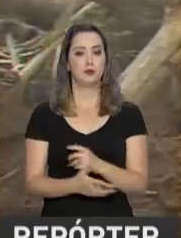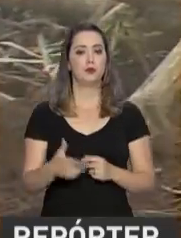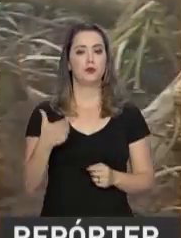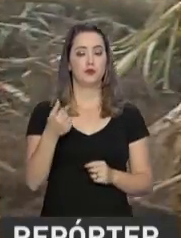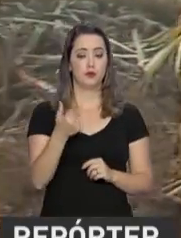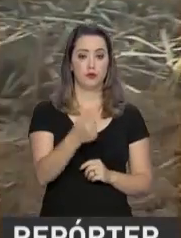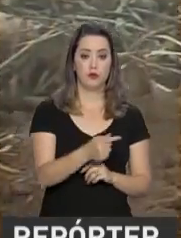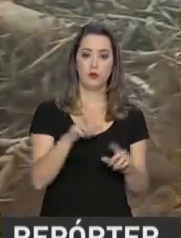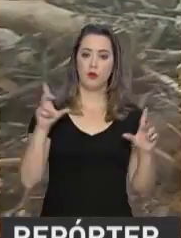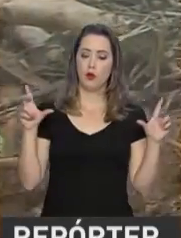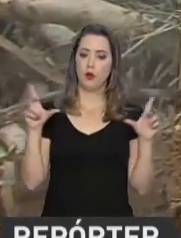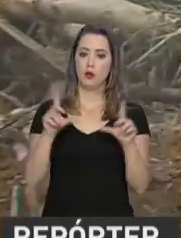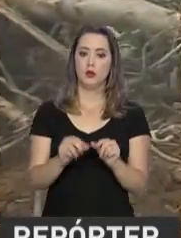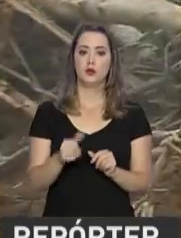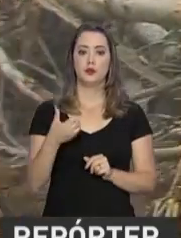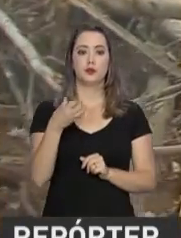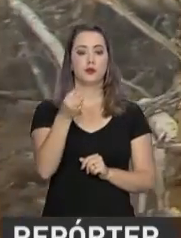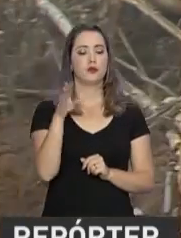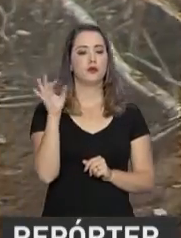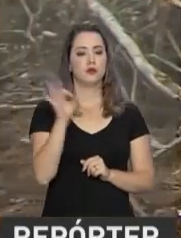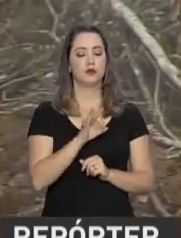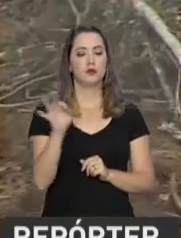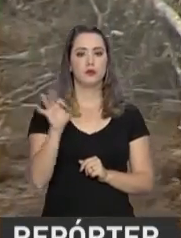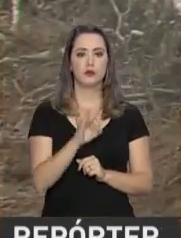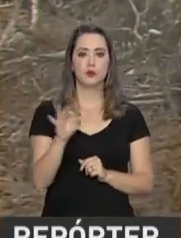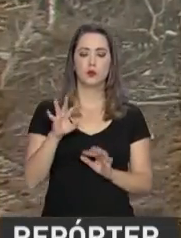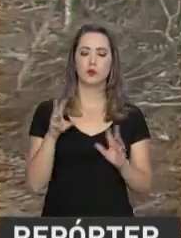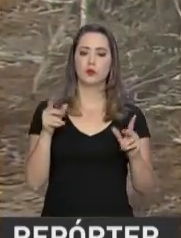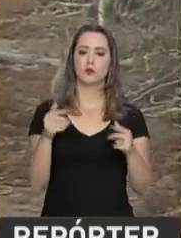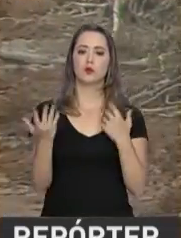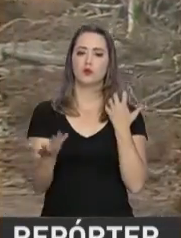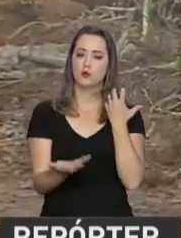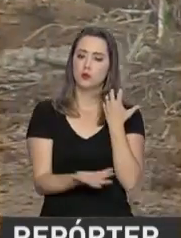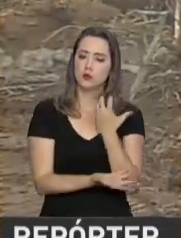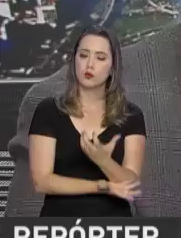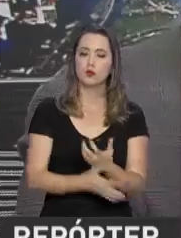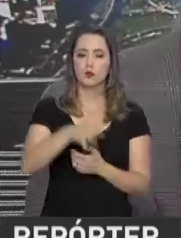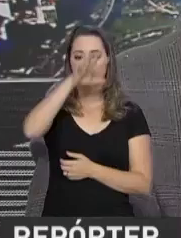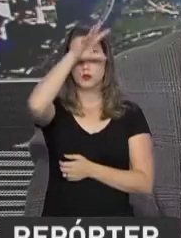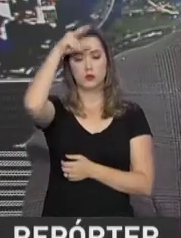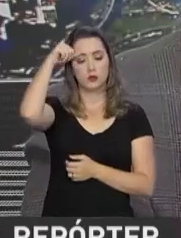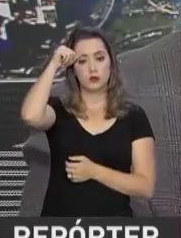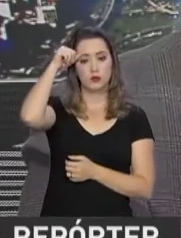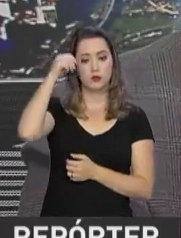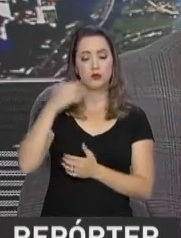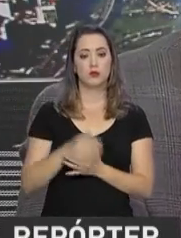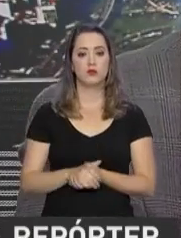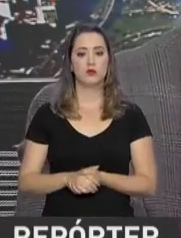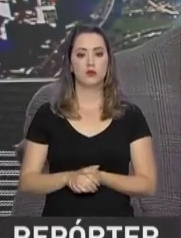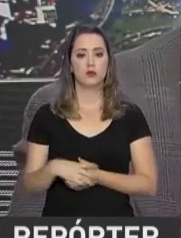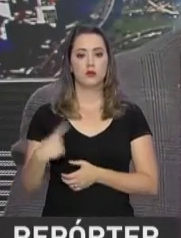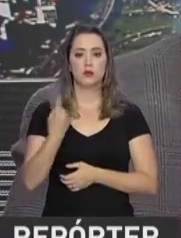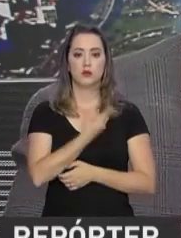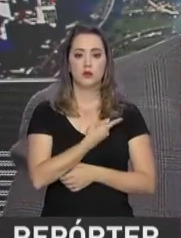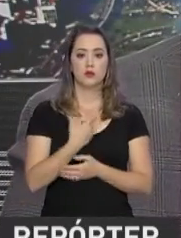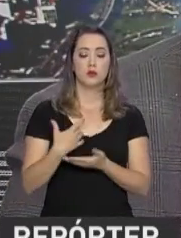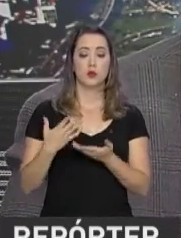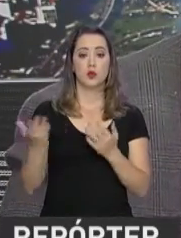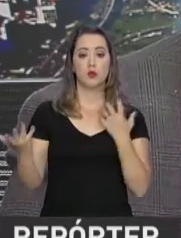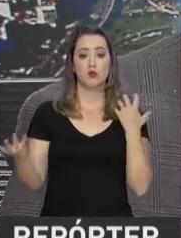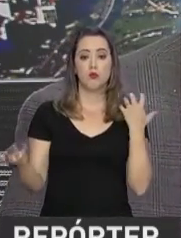registrada redução de 16 por cento do desmatamento na amazônia legal quando nós desmatamos um bioma como o